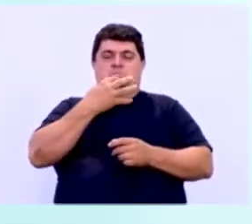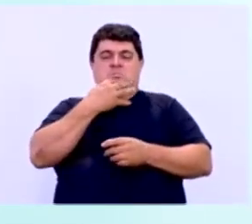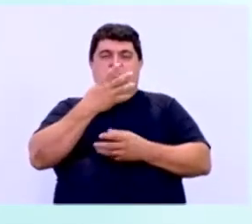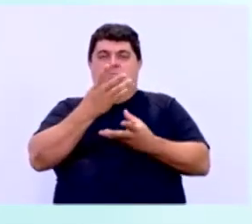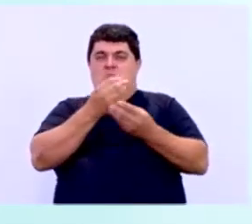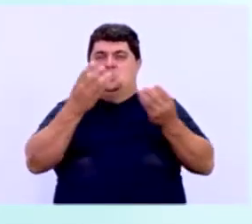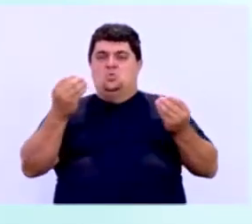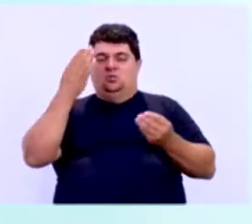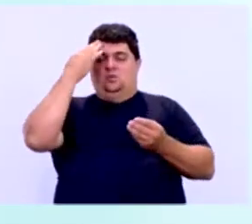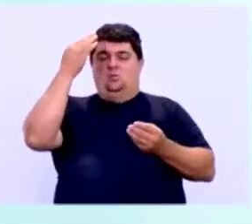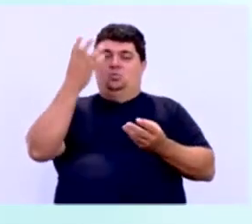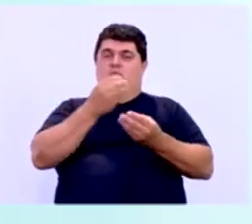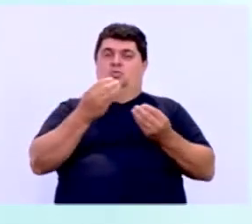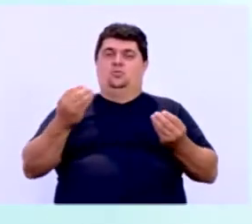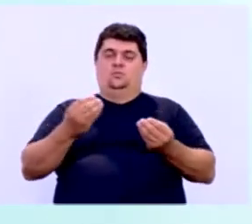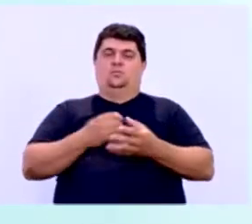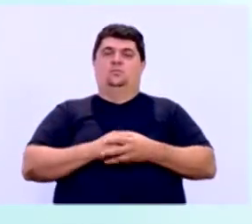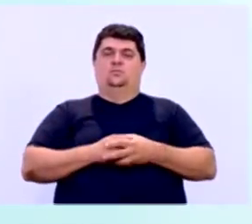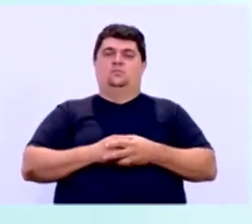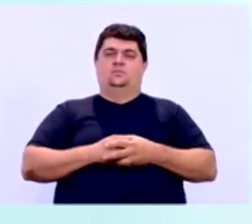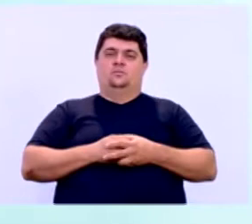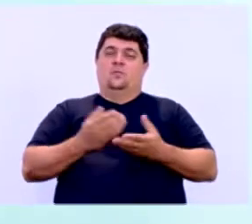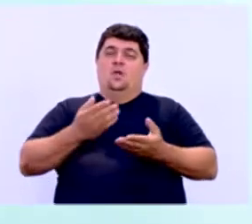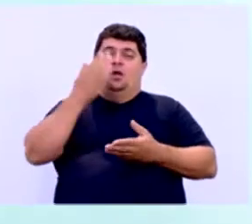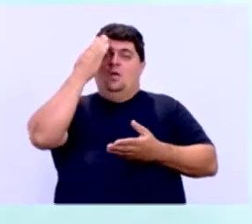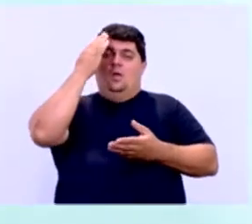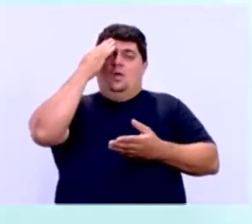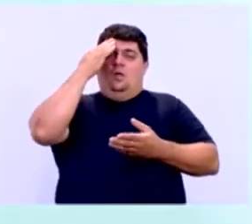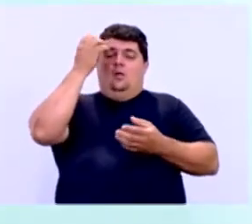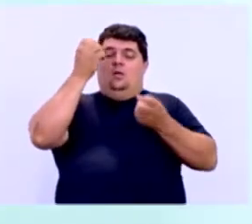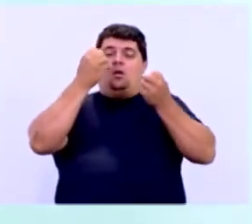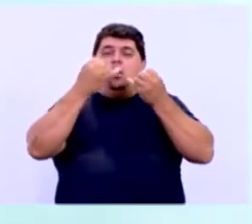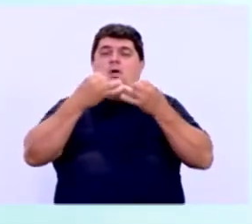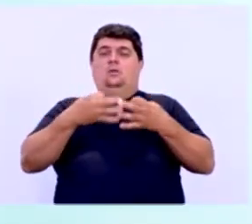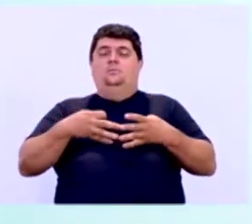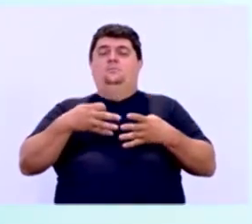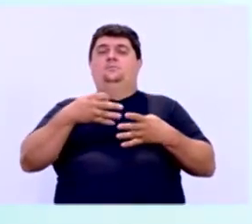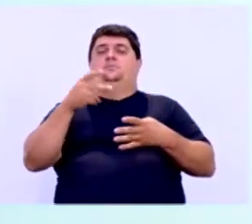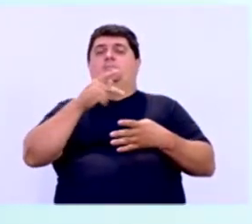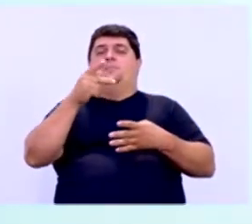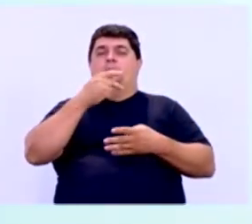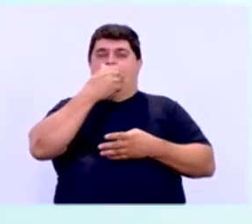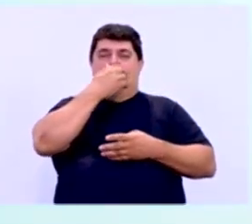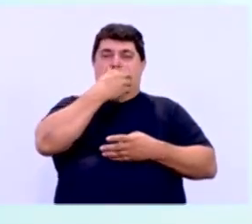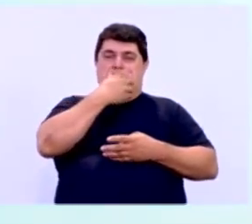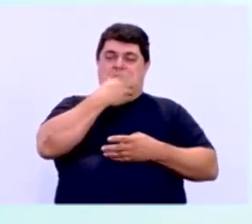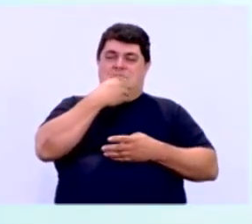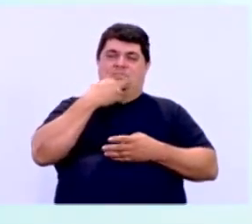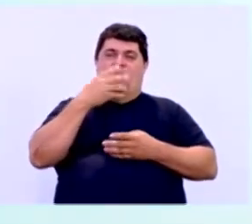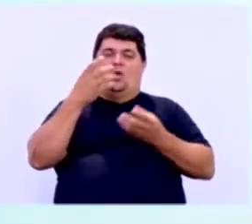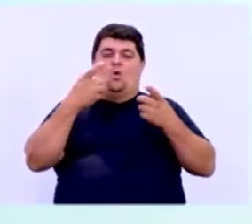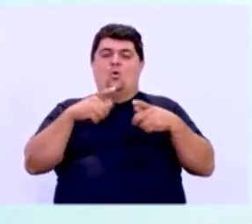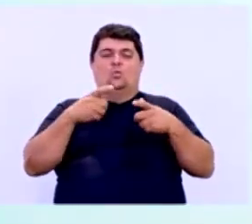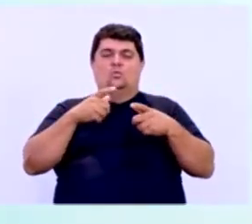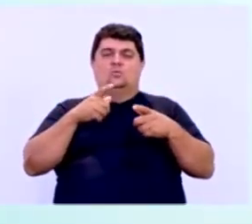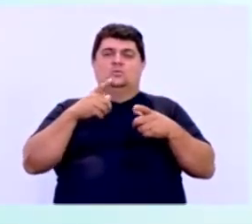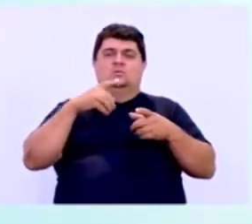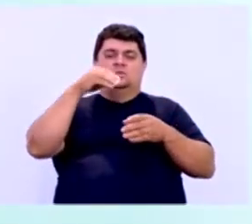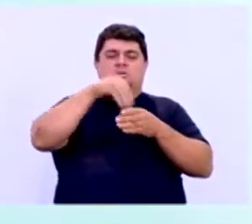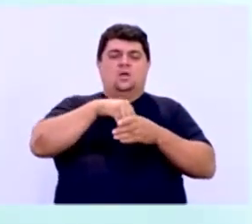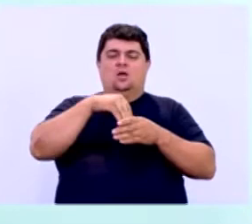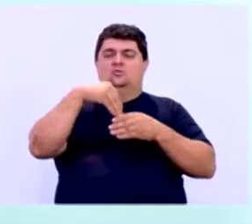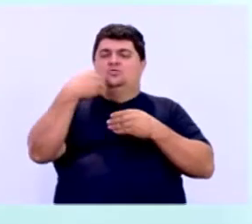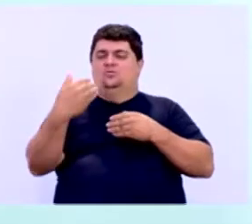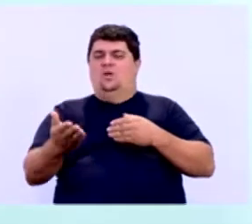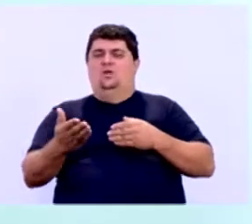sua sabedoria. Agora nós vamos entender o que o professor Rujane quis falar acerca das fontes de financiamento interna e